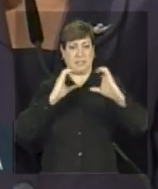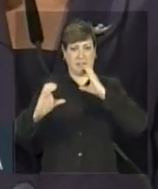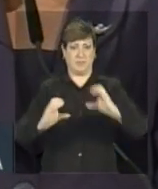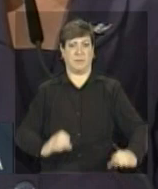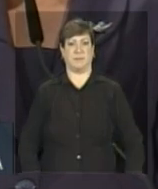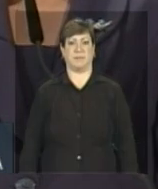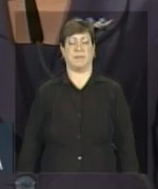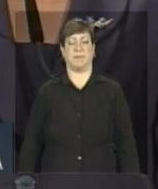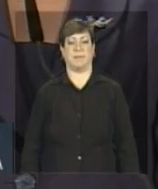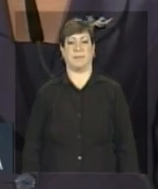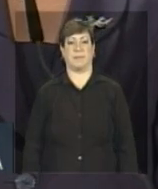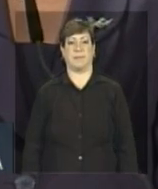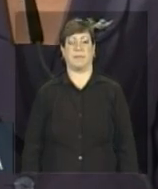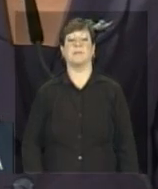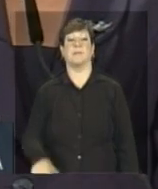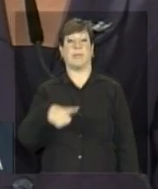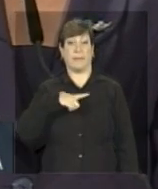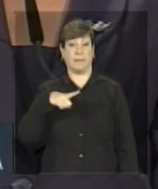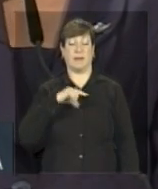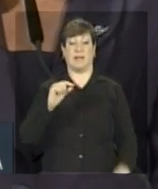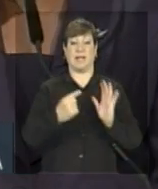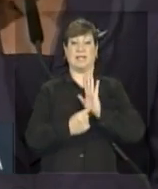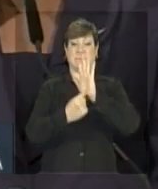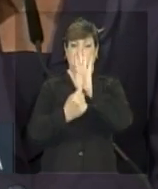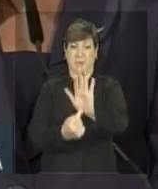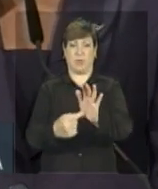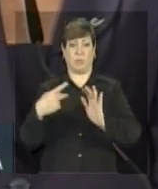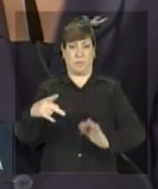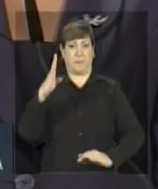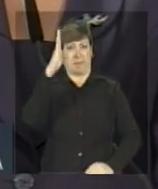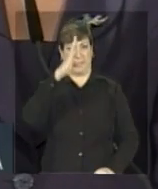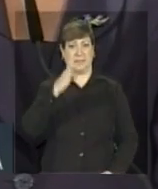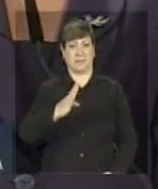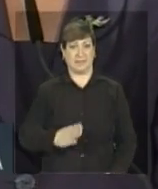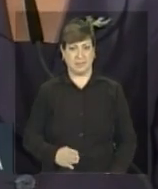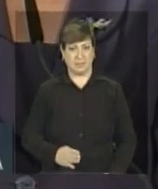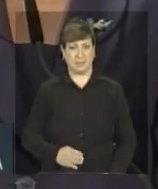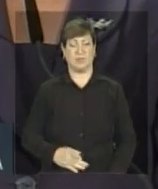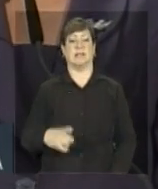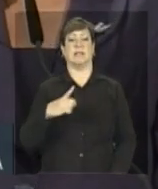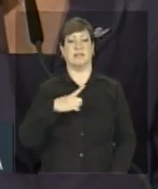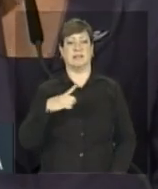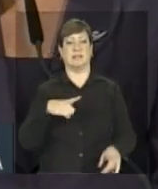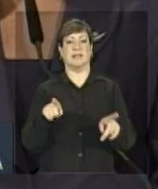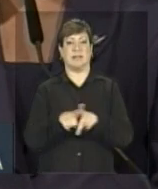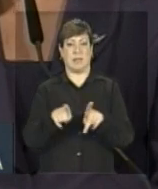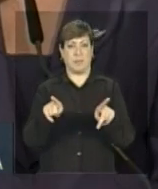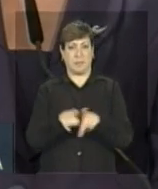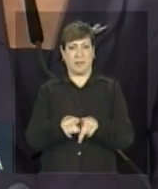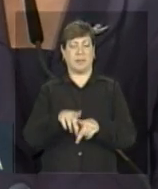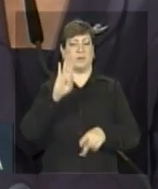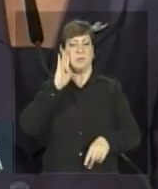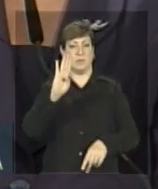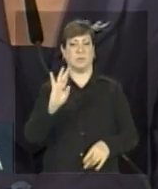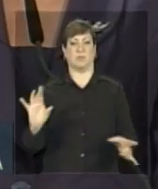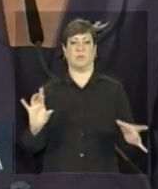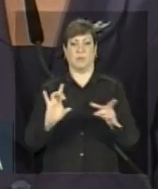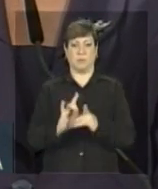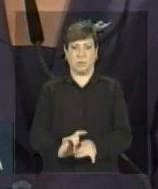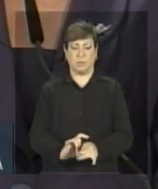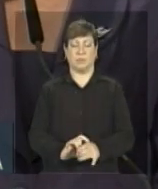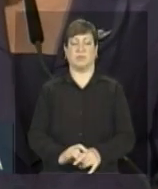comunicação. A expressão do Brasil está também consubstanciada